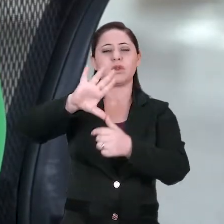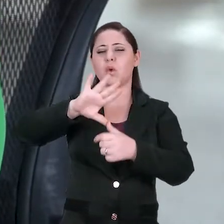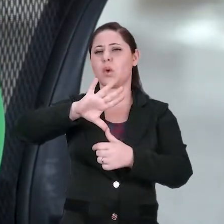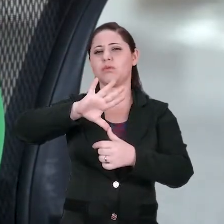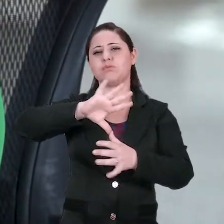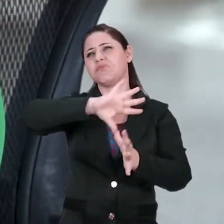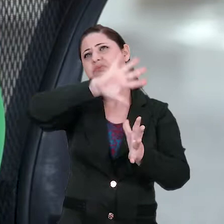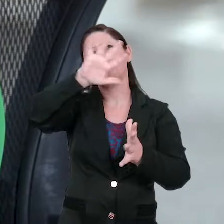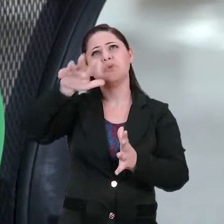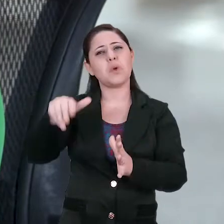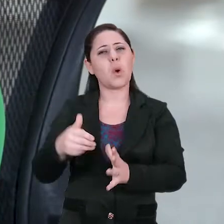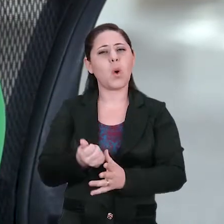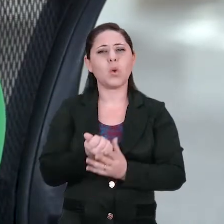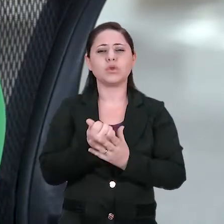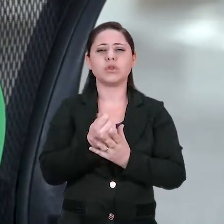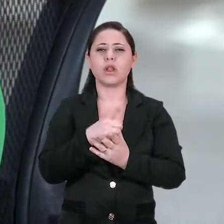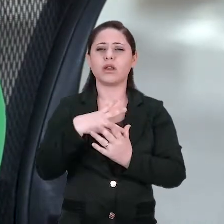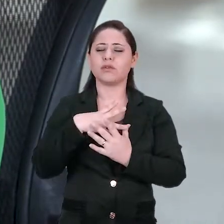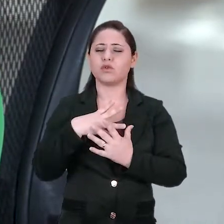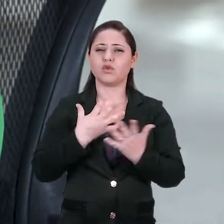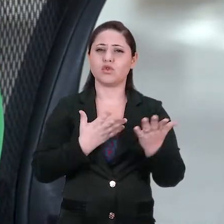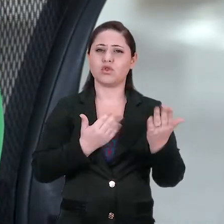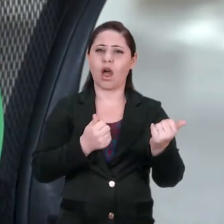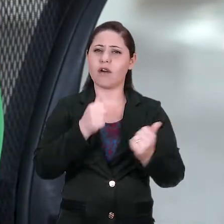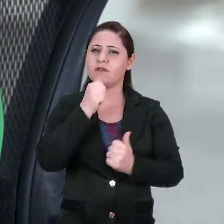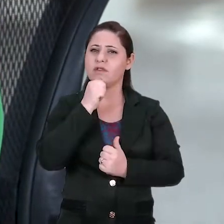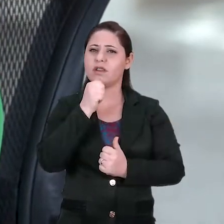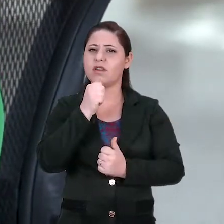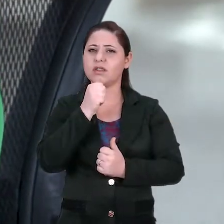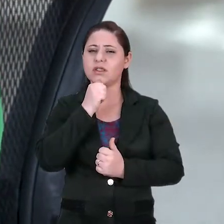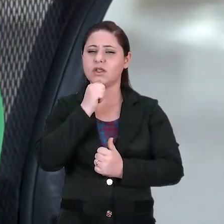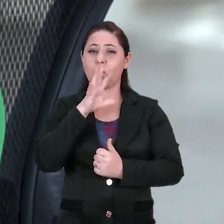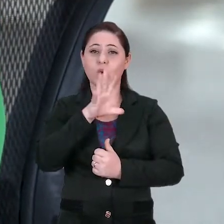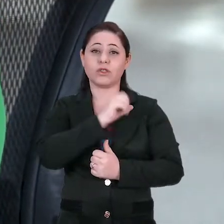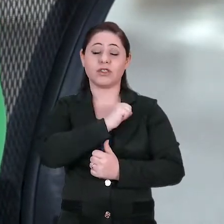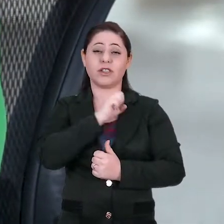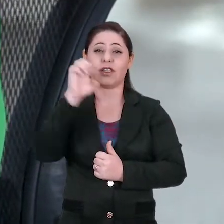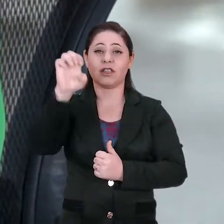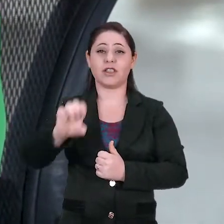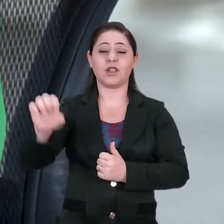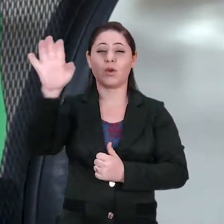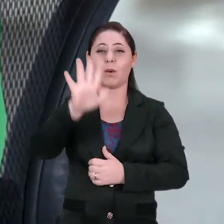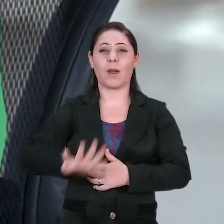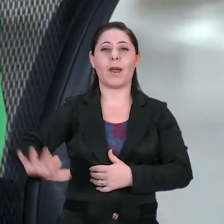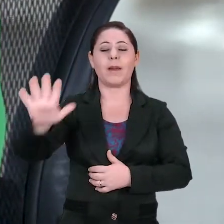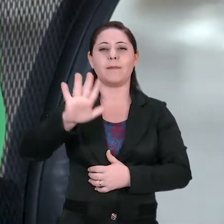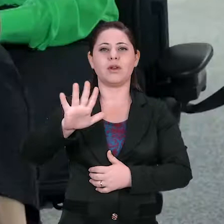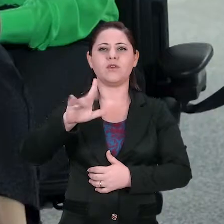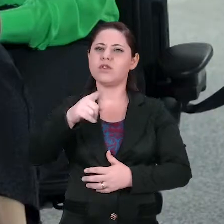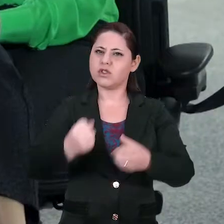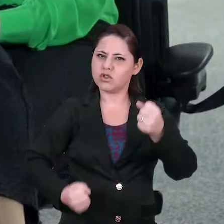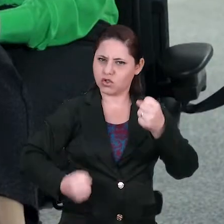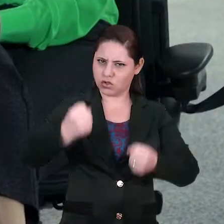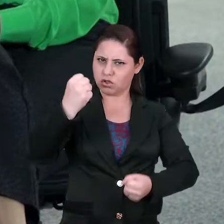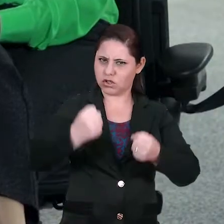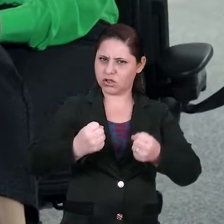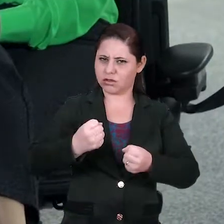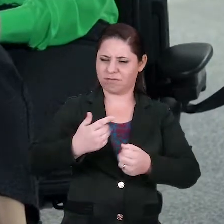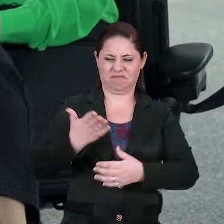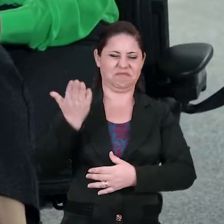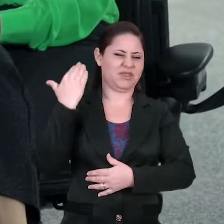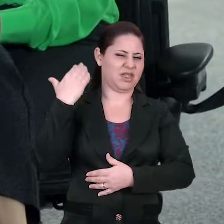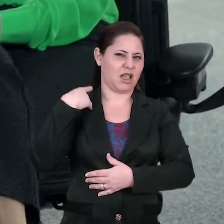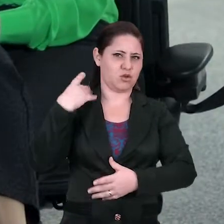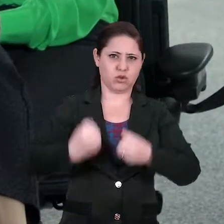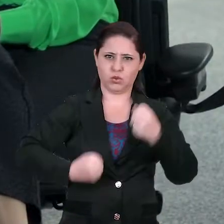Latina, América em geral. E desde mocinha eu gostei muito de ir para a Europa e a França. E você dirige